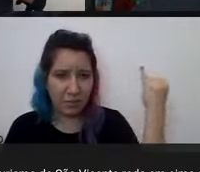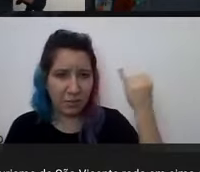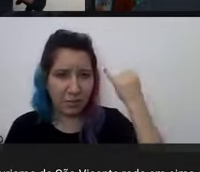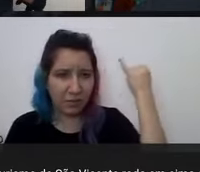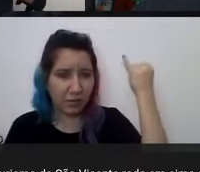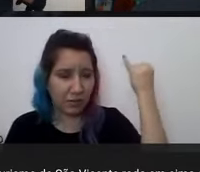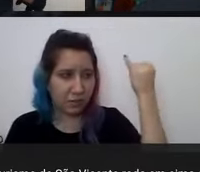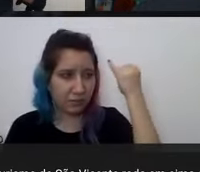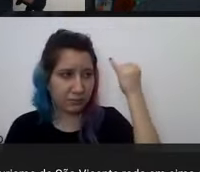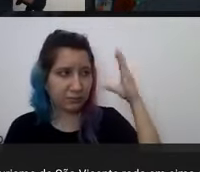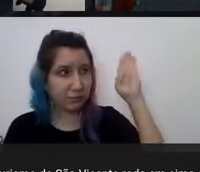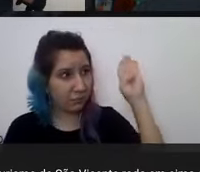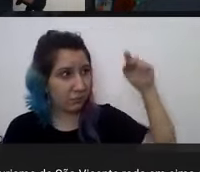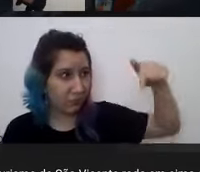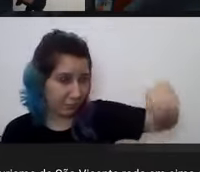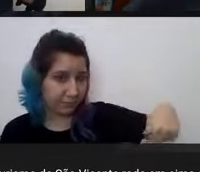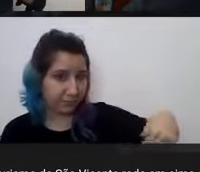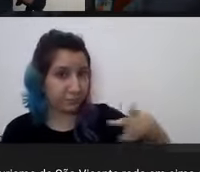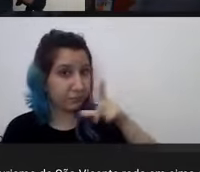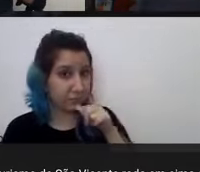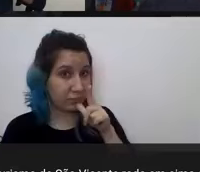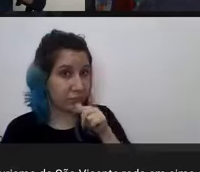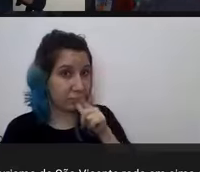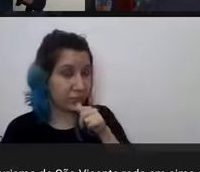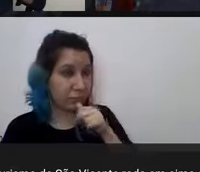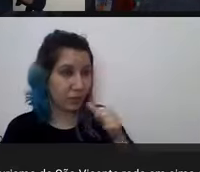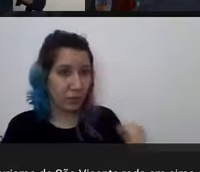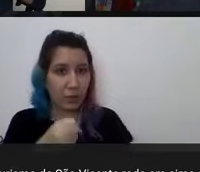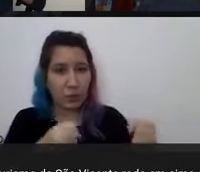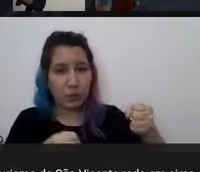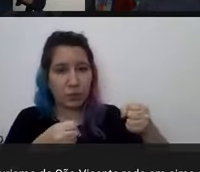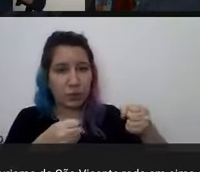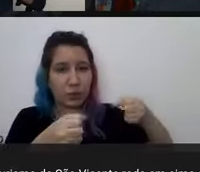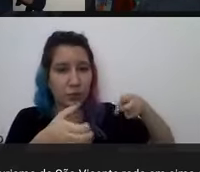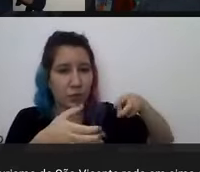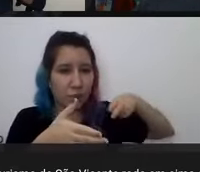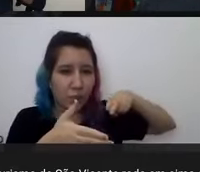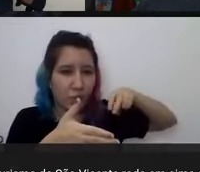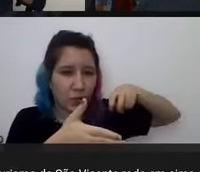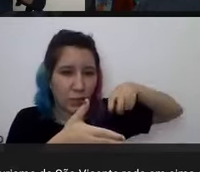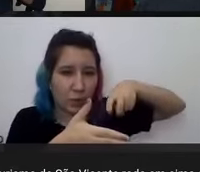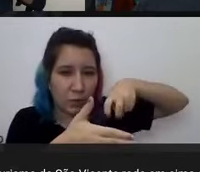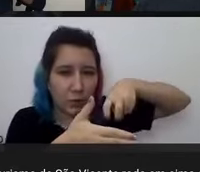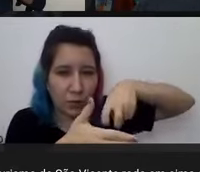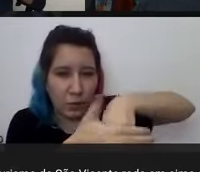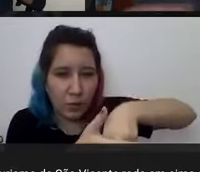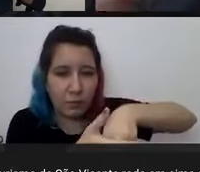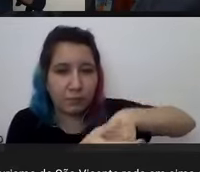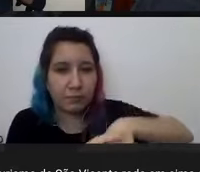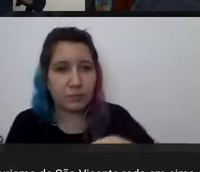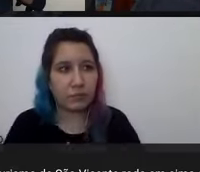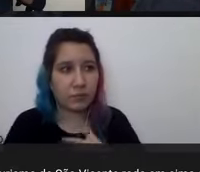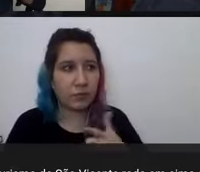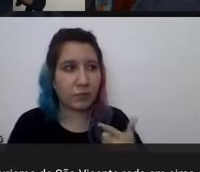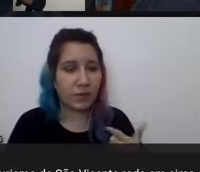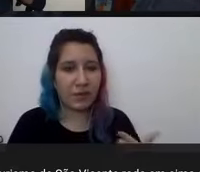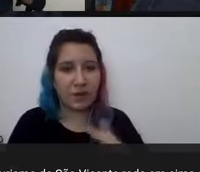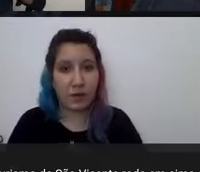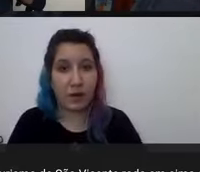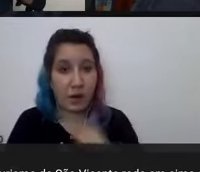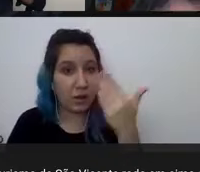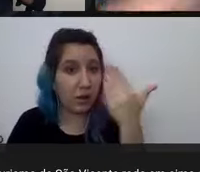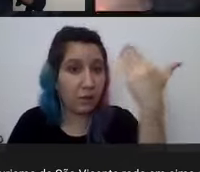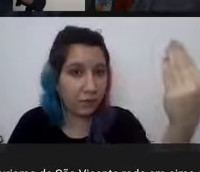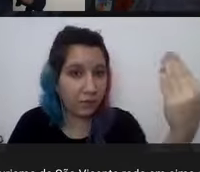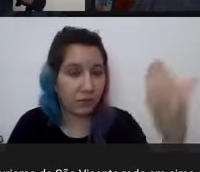que é a Biquinha. Quando você passa com o seu veículo isso na avenida, você não tem que ter nada na frente, né? Você não tem nem tem